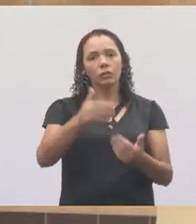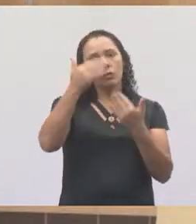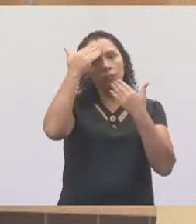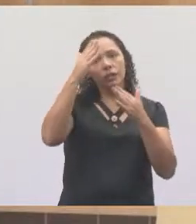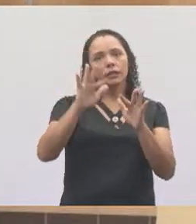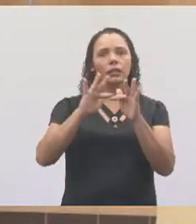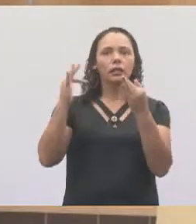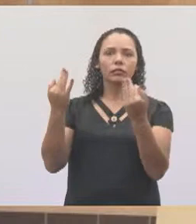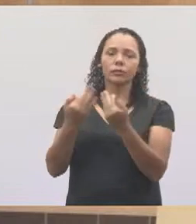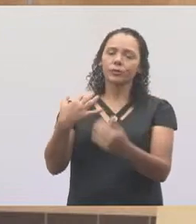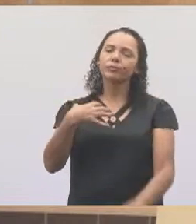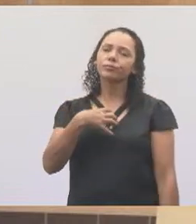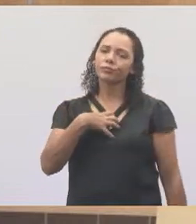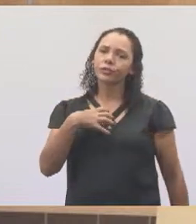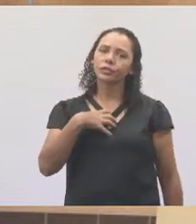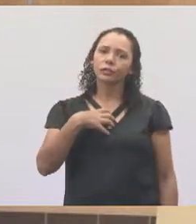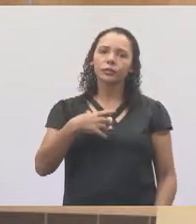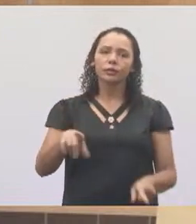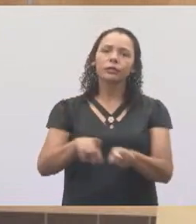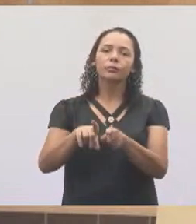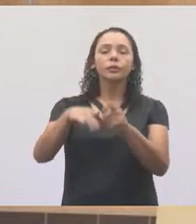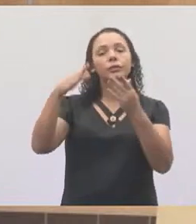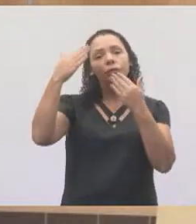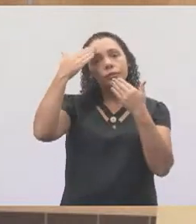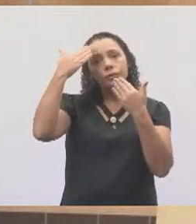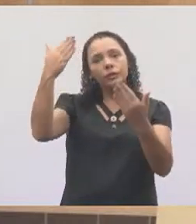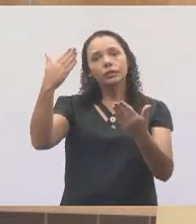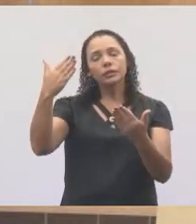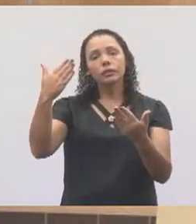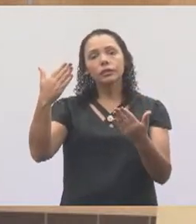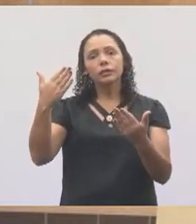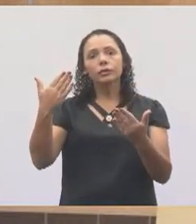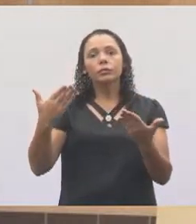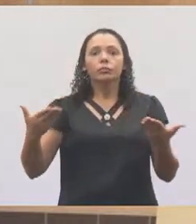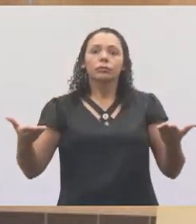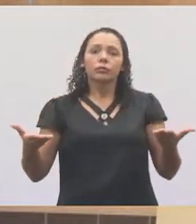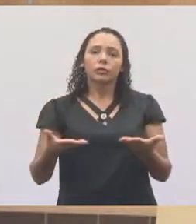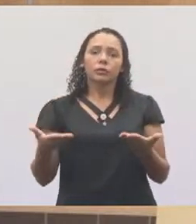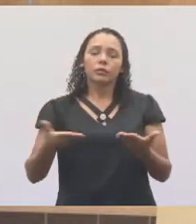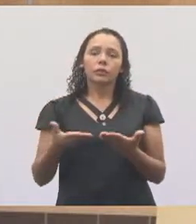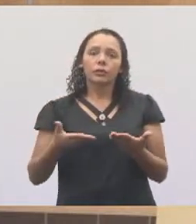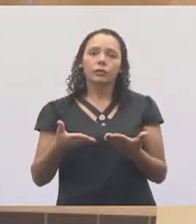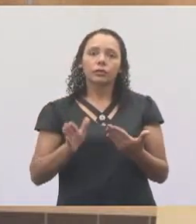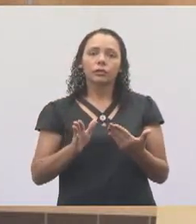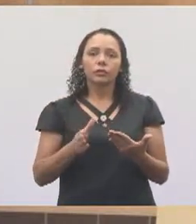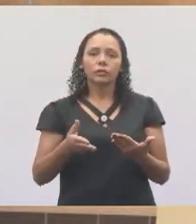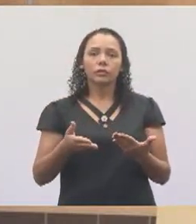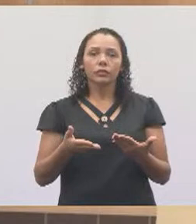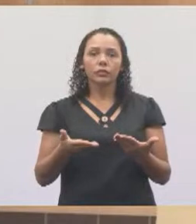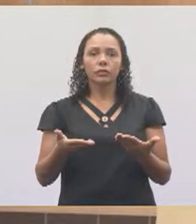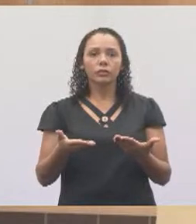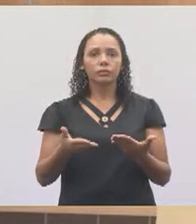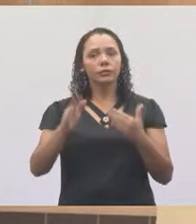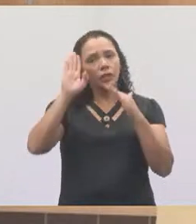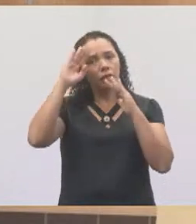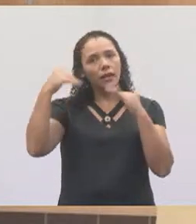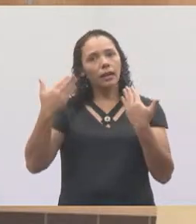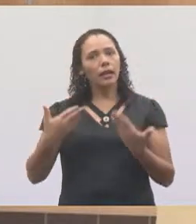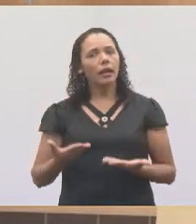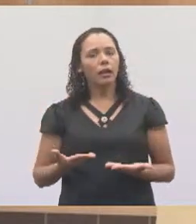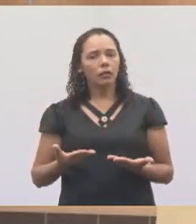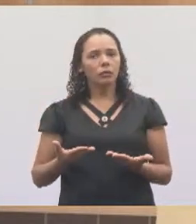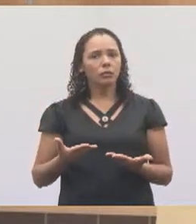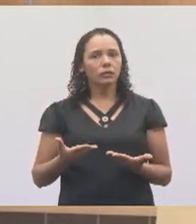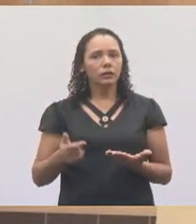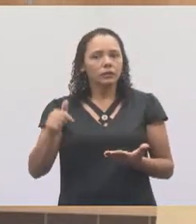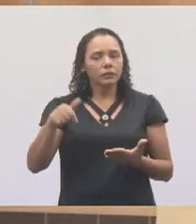meus sentimentos e meus agradecimentos por estar hoje colocando e carimbando o nome eternamente